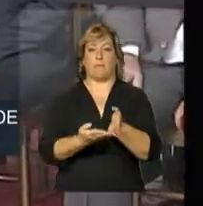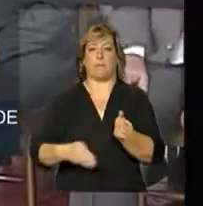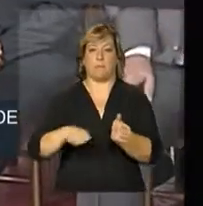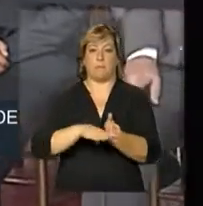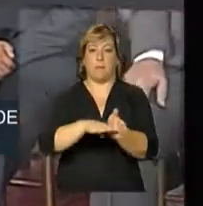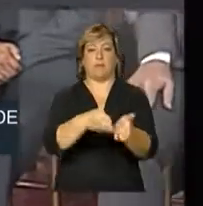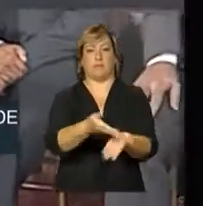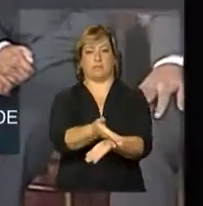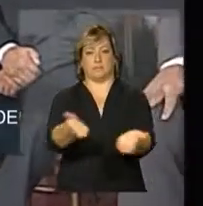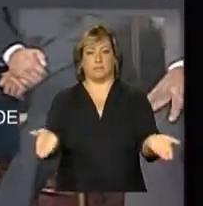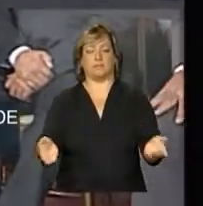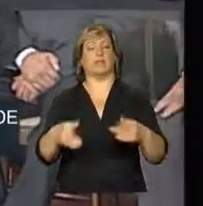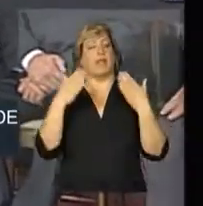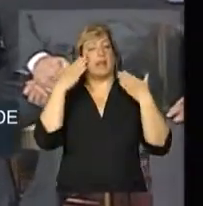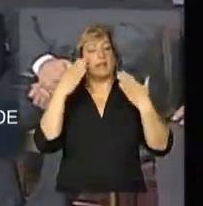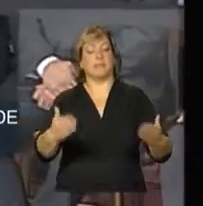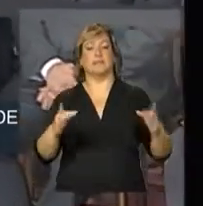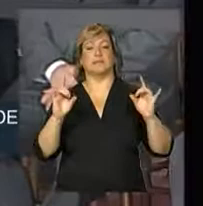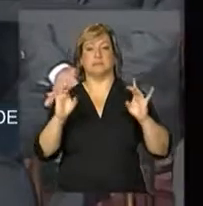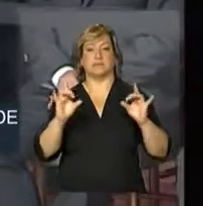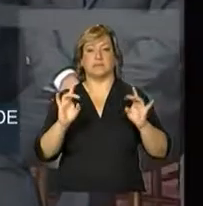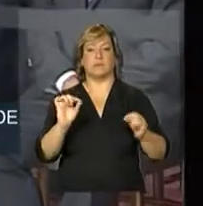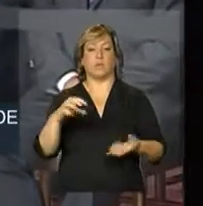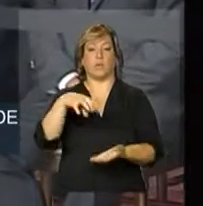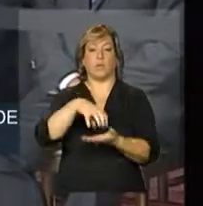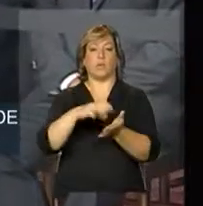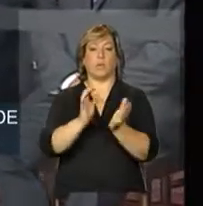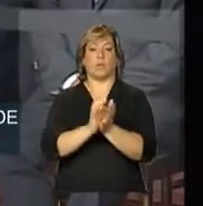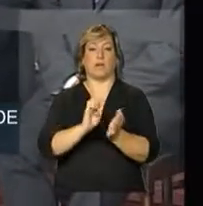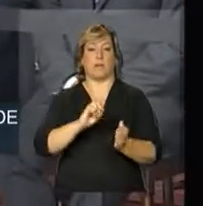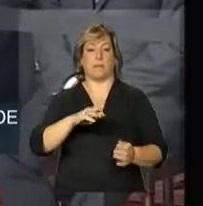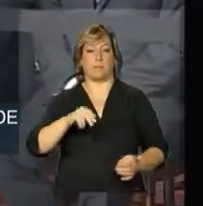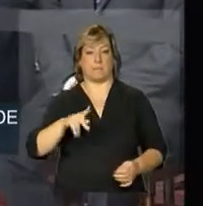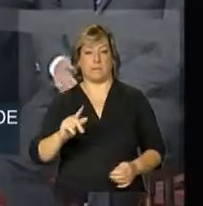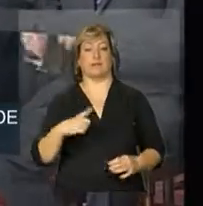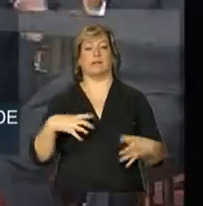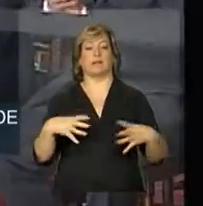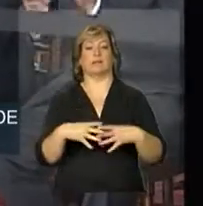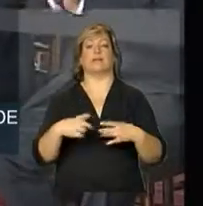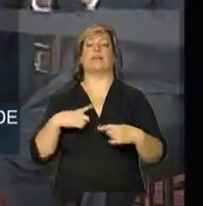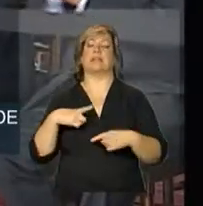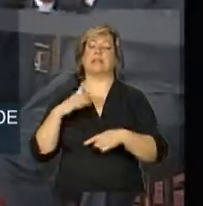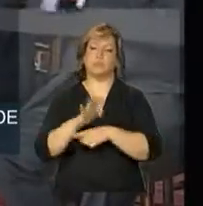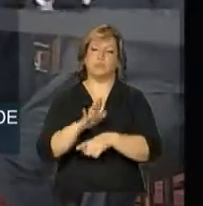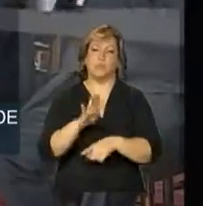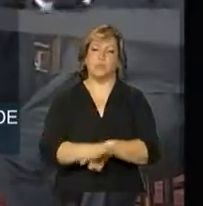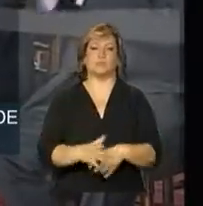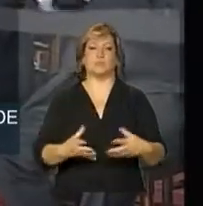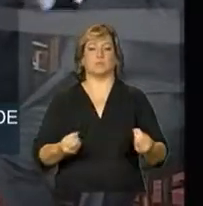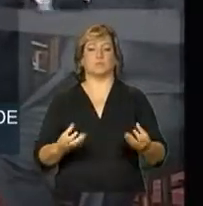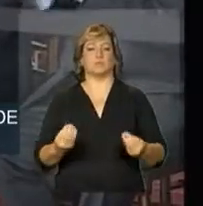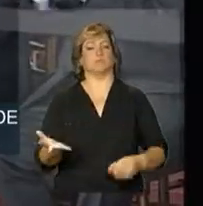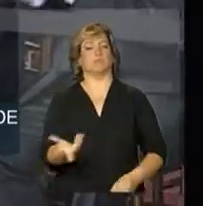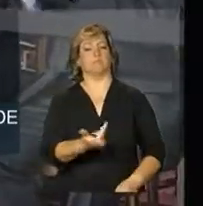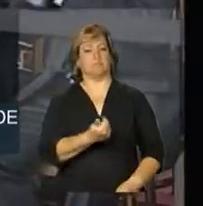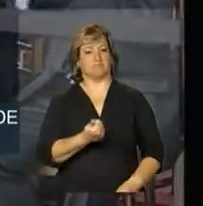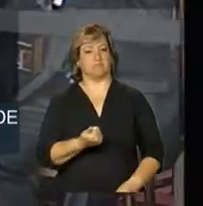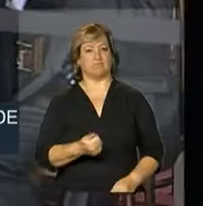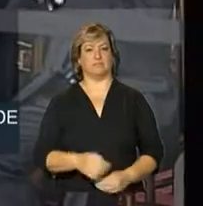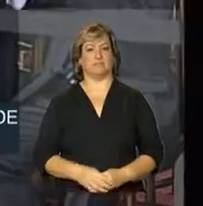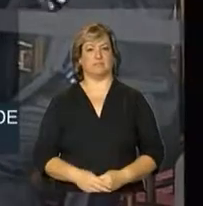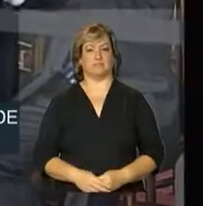Agradeço em especial a presença da equipe da EMAP, que tem contribuído de maneira brilhante